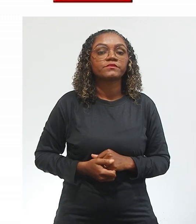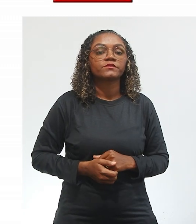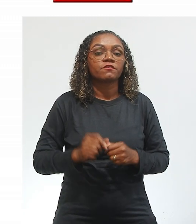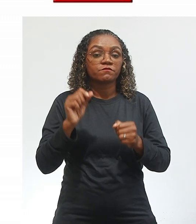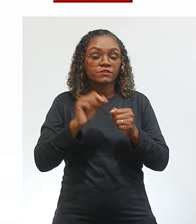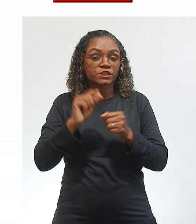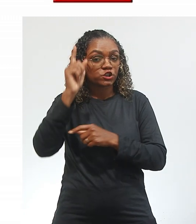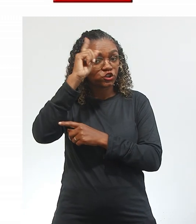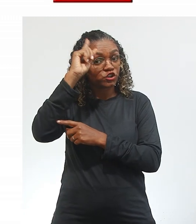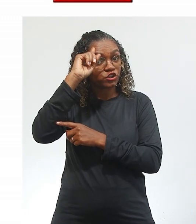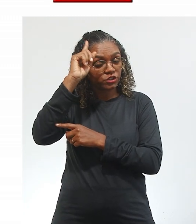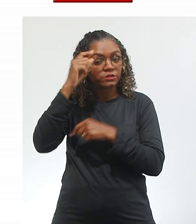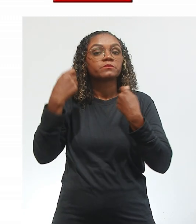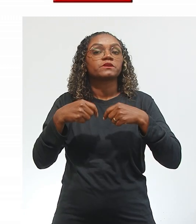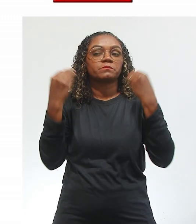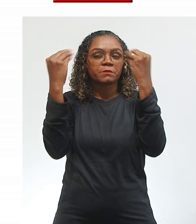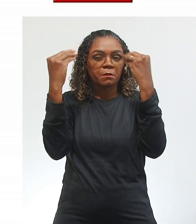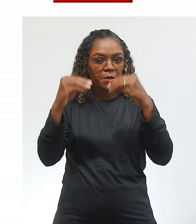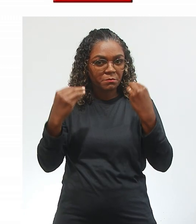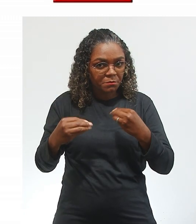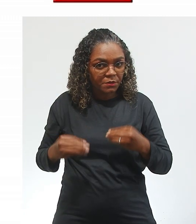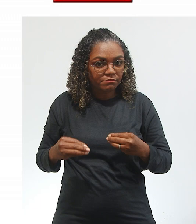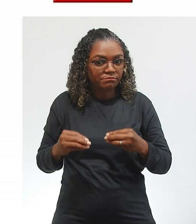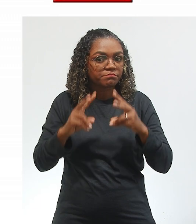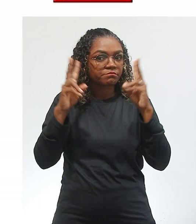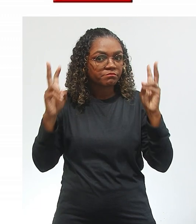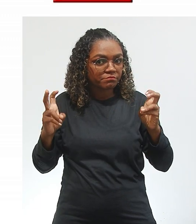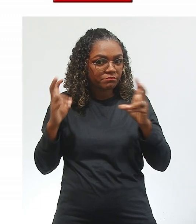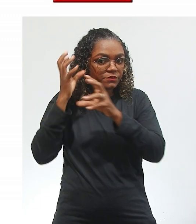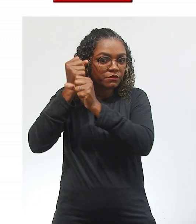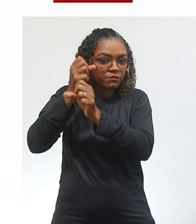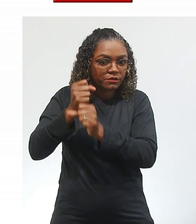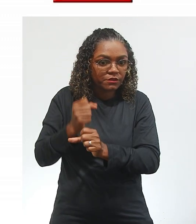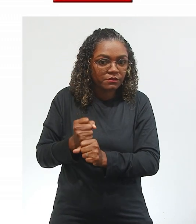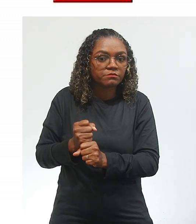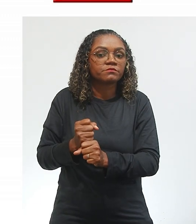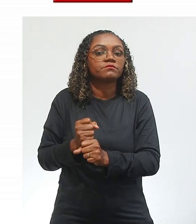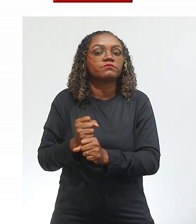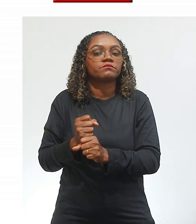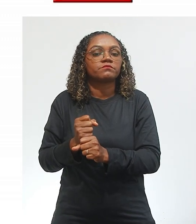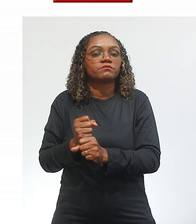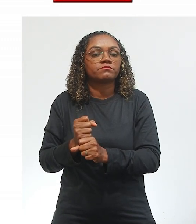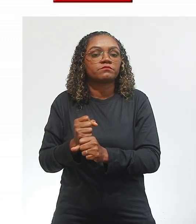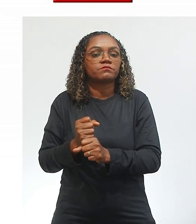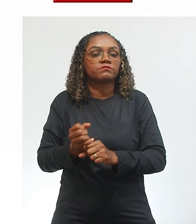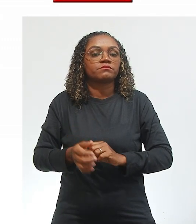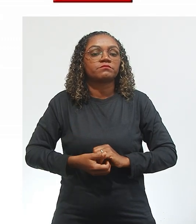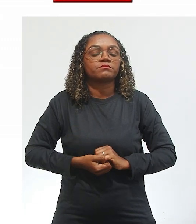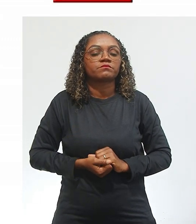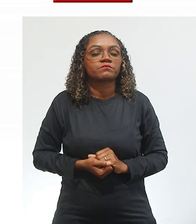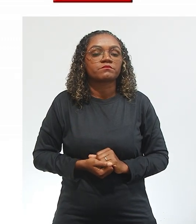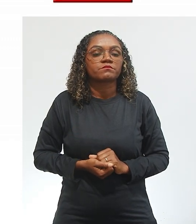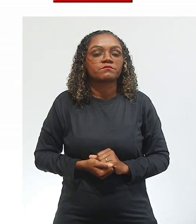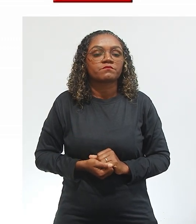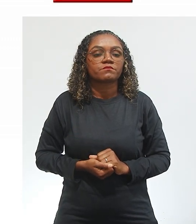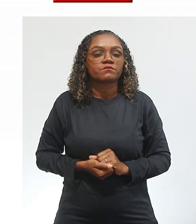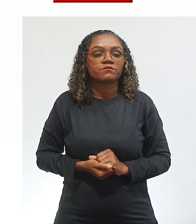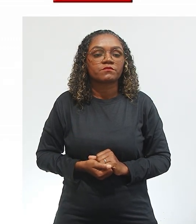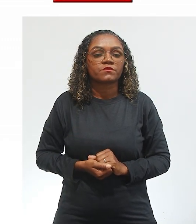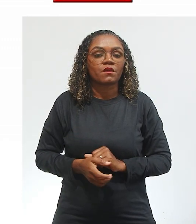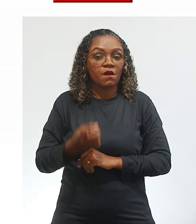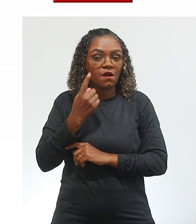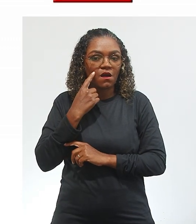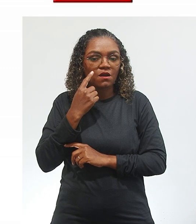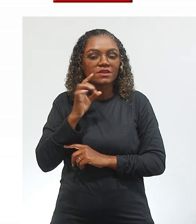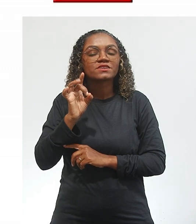Faça o lançamento diário das seguintes operações da Companhia Muito Fácil. Temos aqui